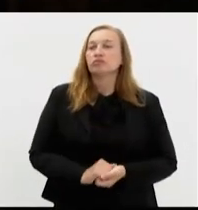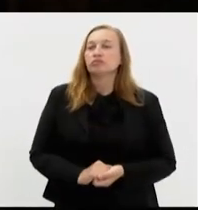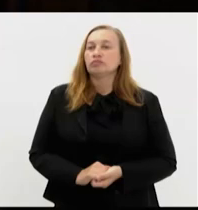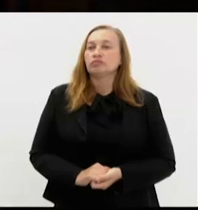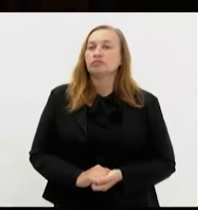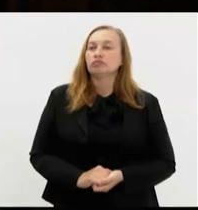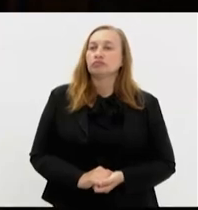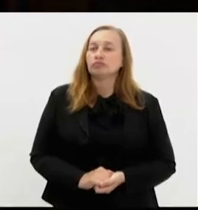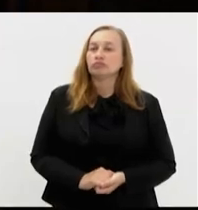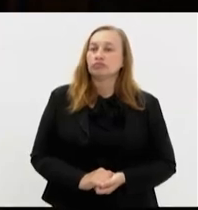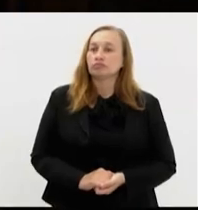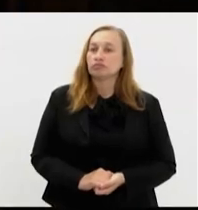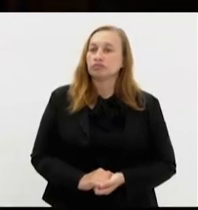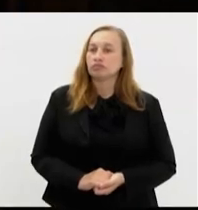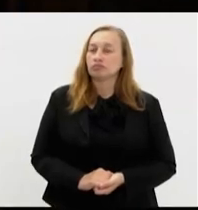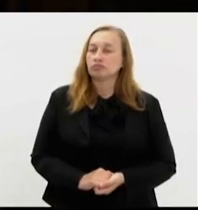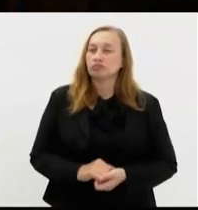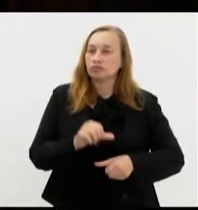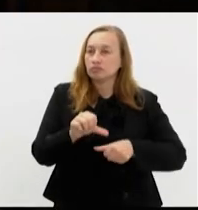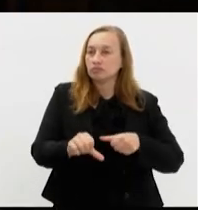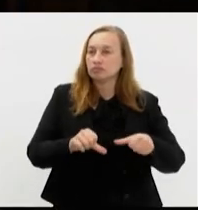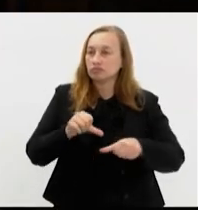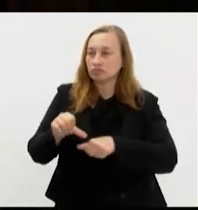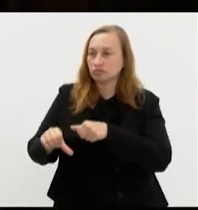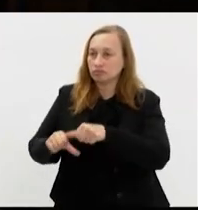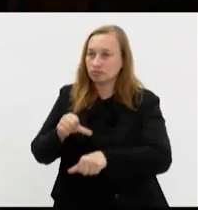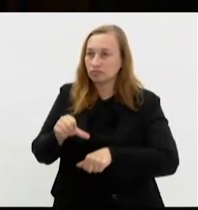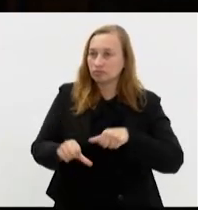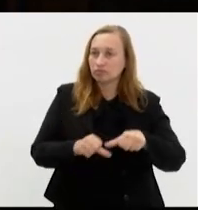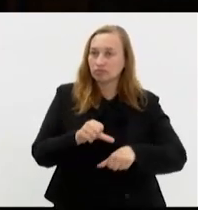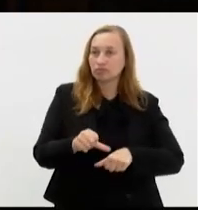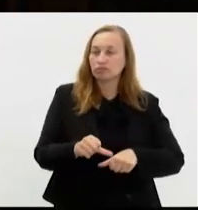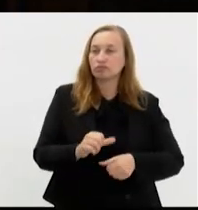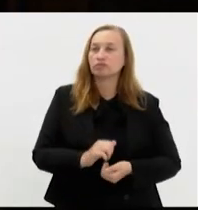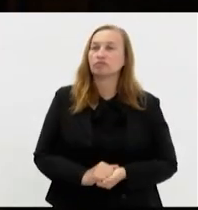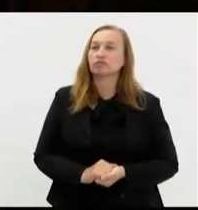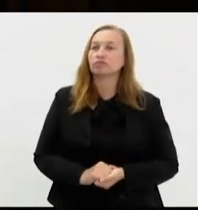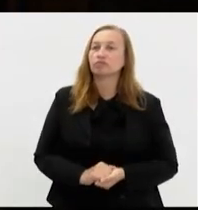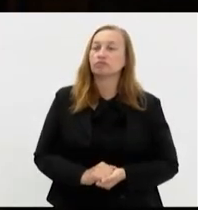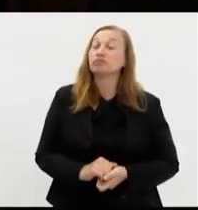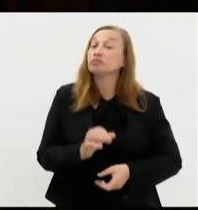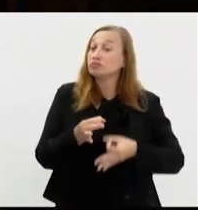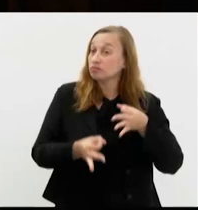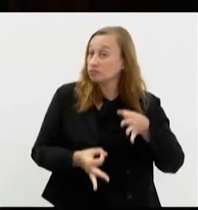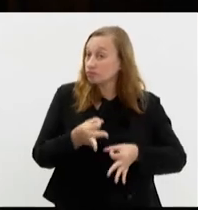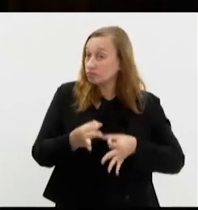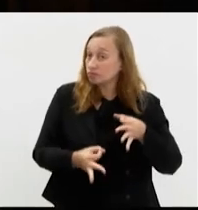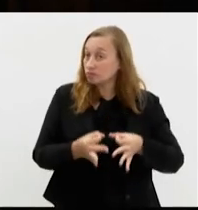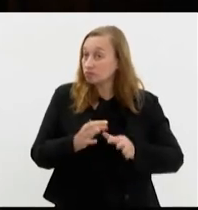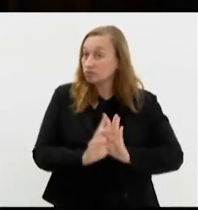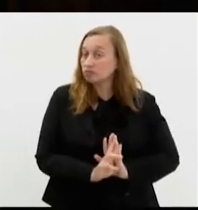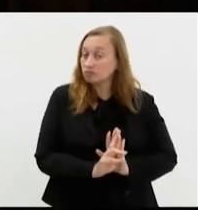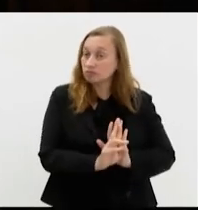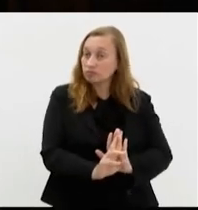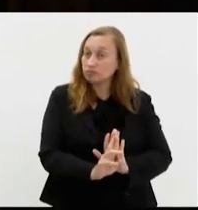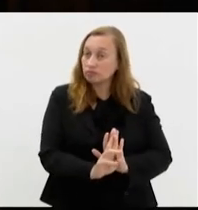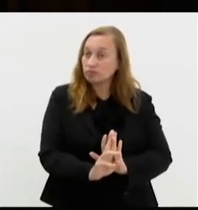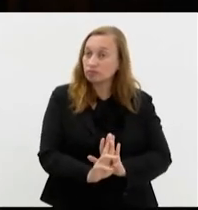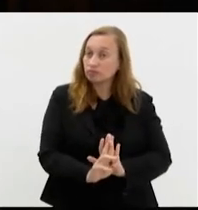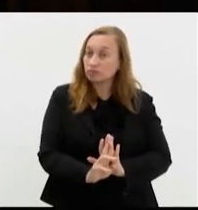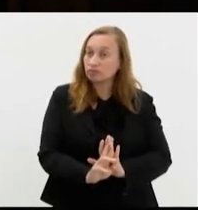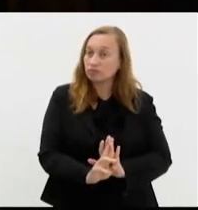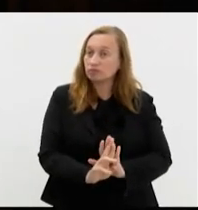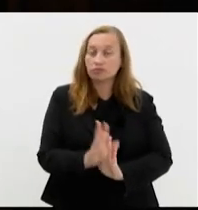São rotativos isso também faz com que ela seja uma Justiça com uma representatividade